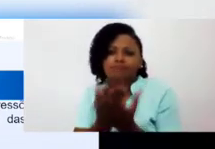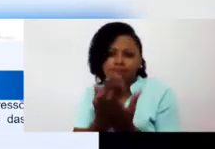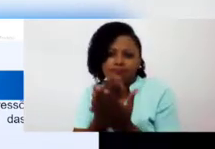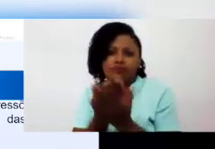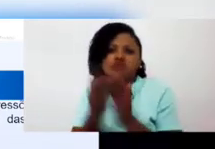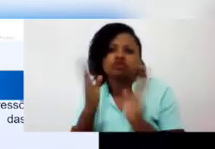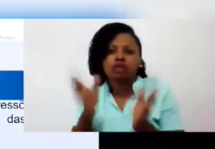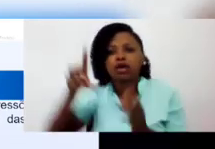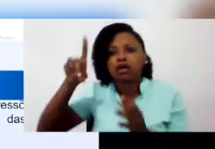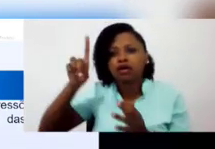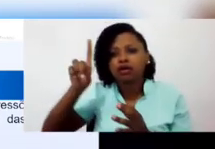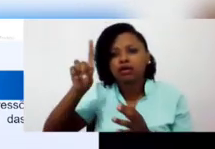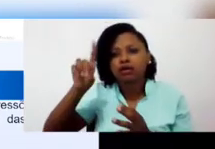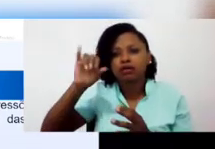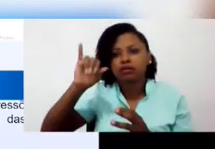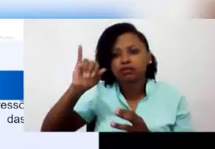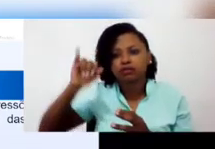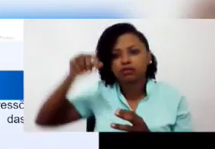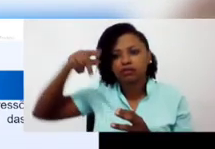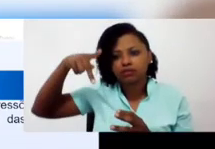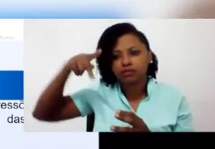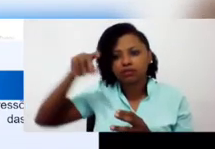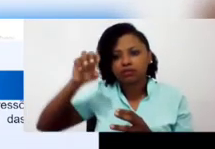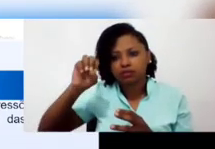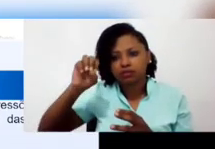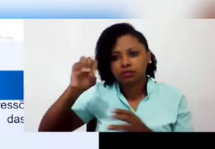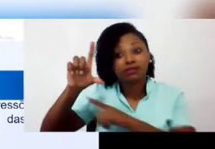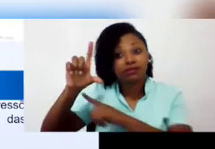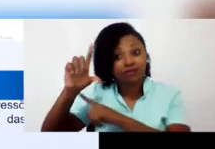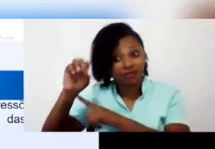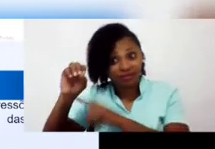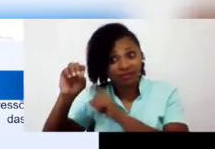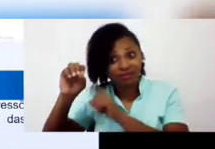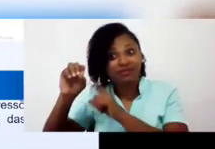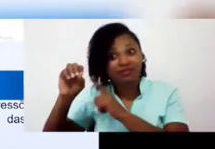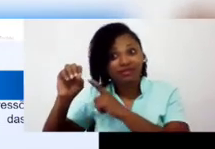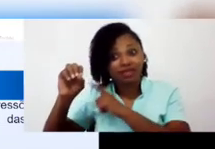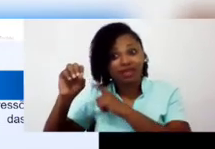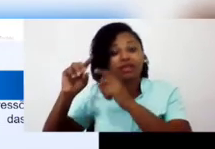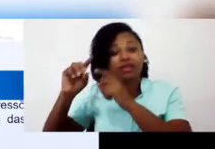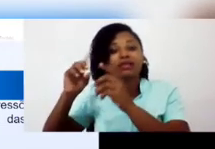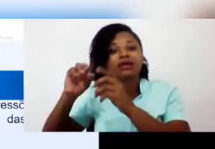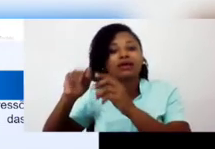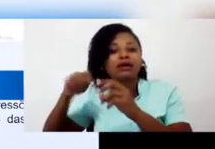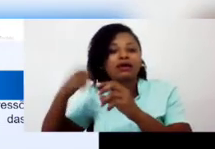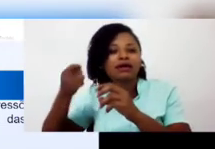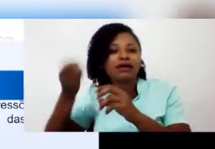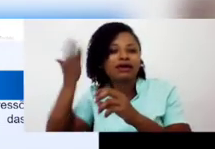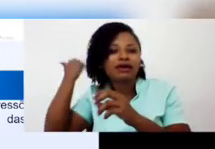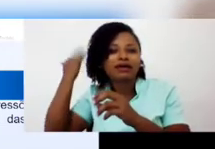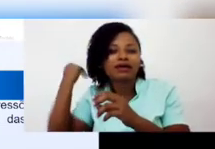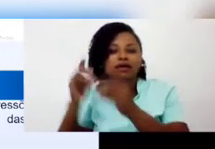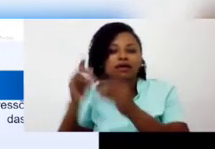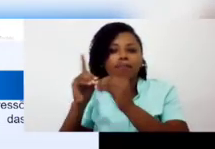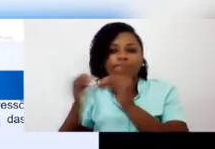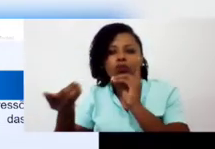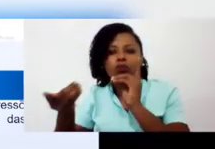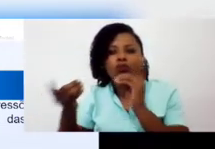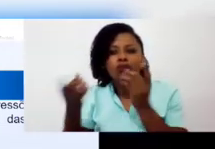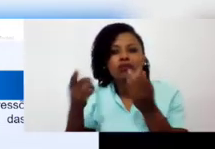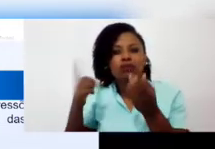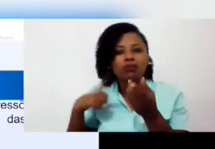induzido, ligações de hidrogênio. Isso aí vocês têm que dar uma pequena revisada, ok? Mas só para lembrar, a força mais fraca é a